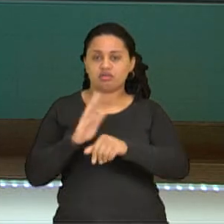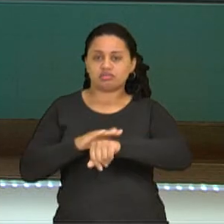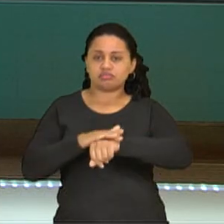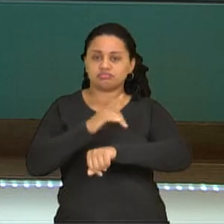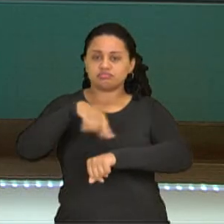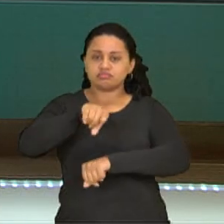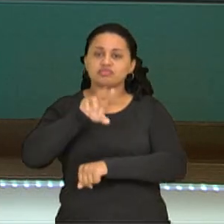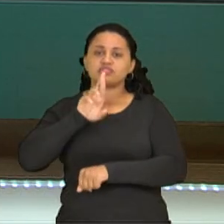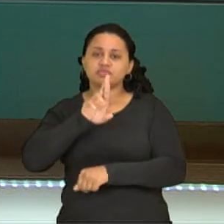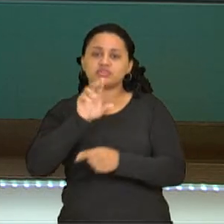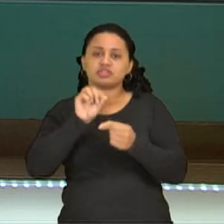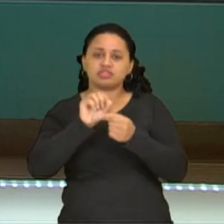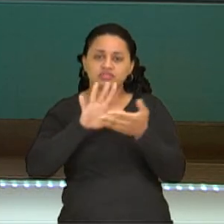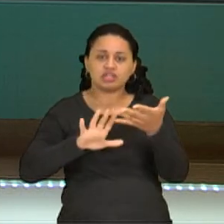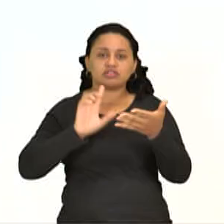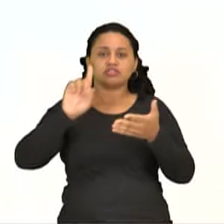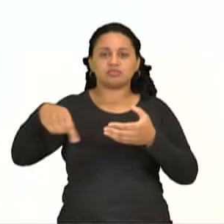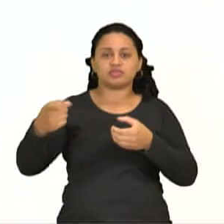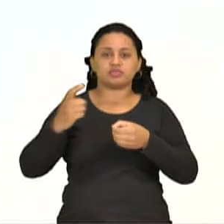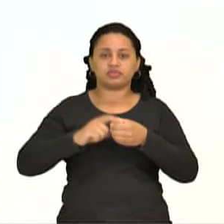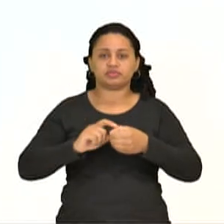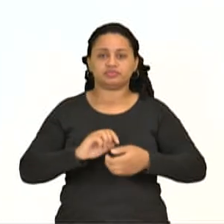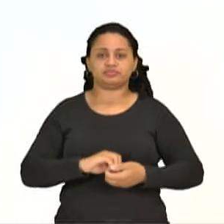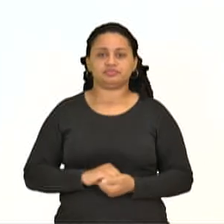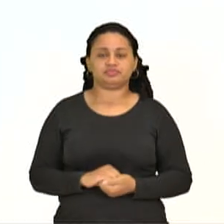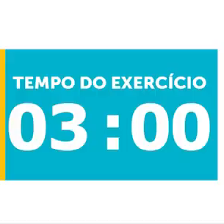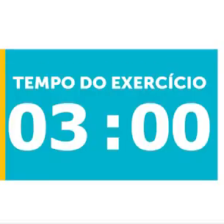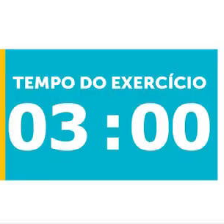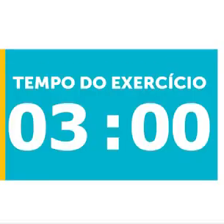você resolver e eu já volto.